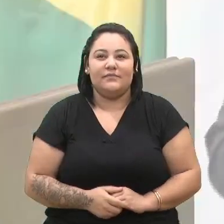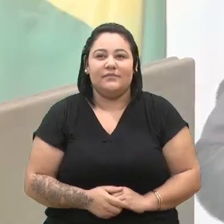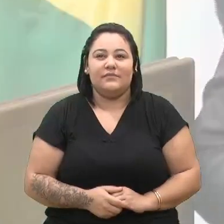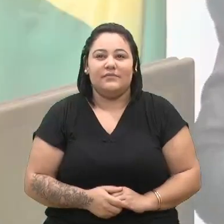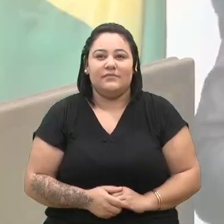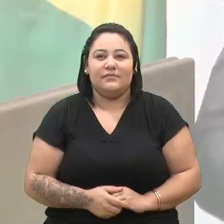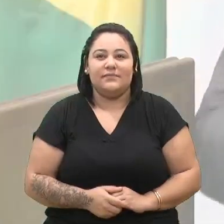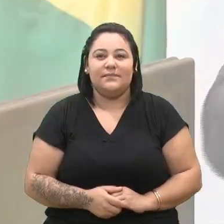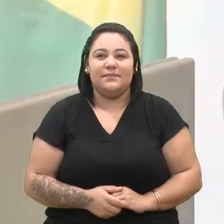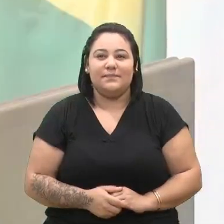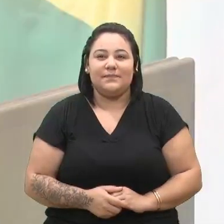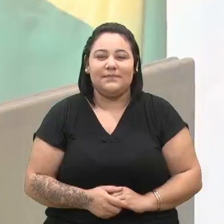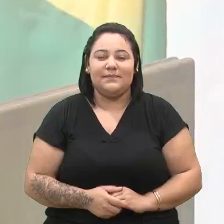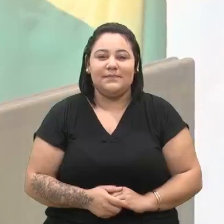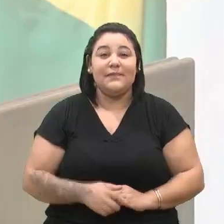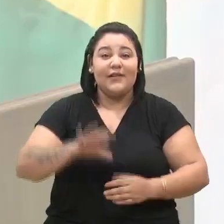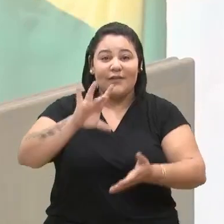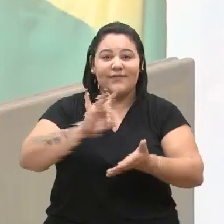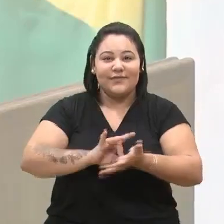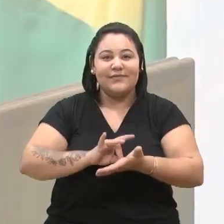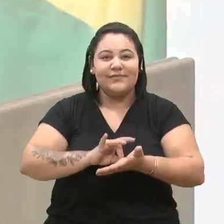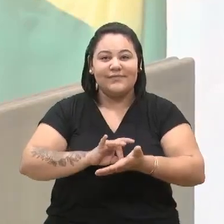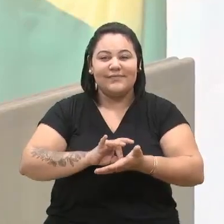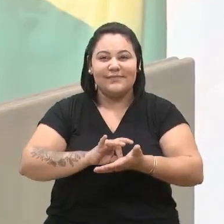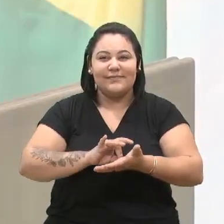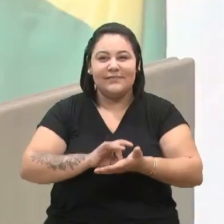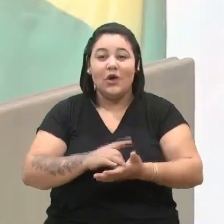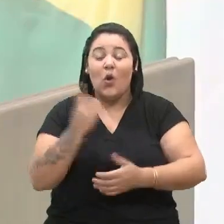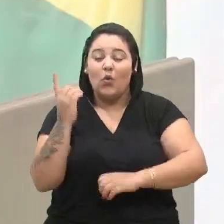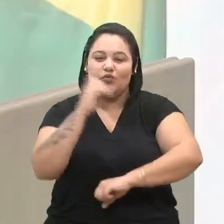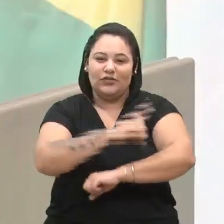que institui um dia